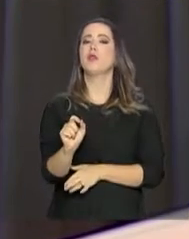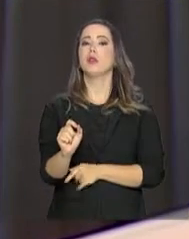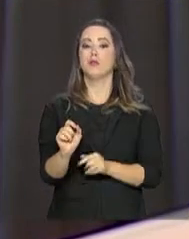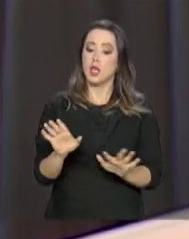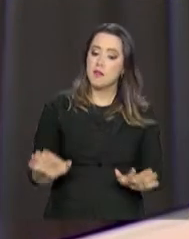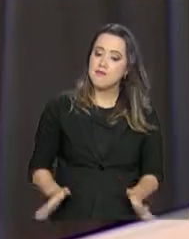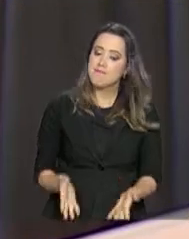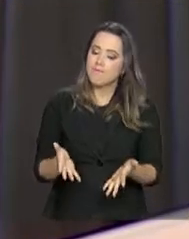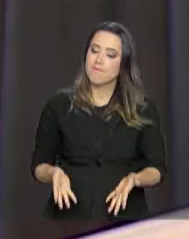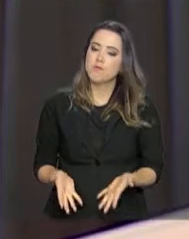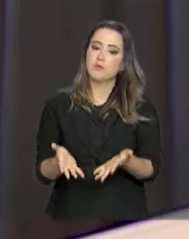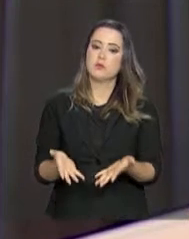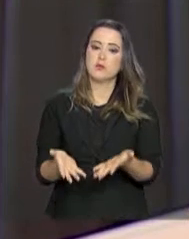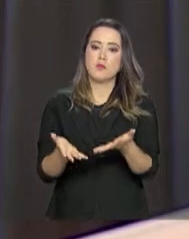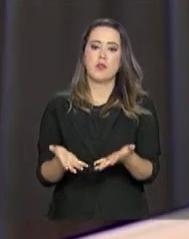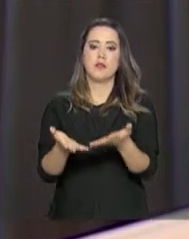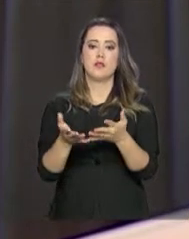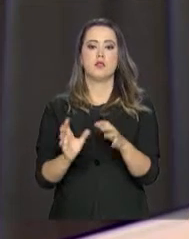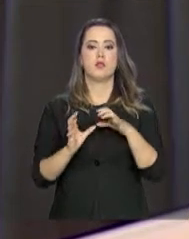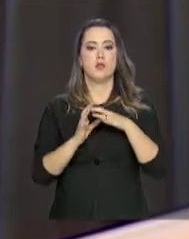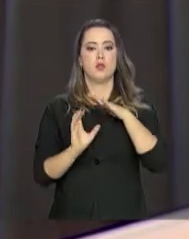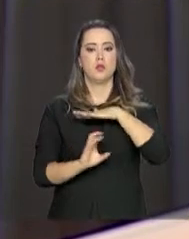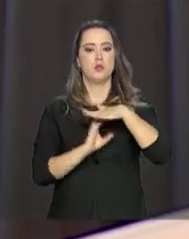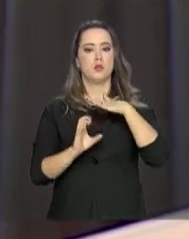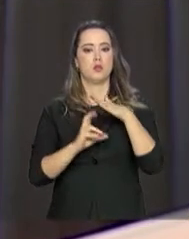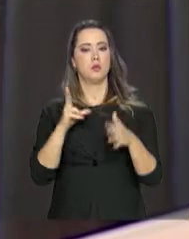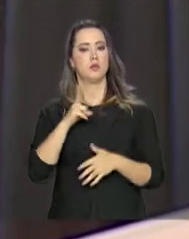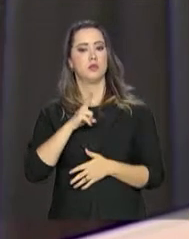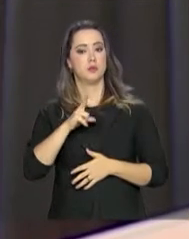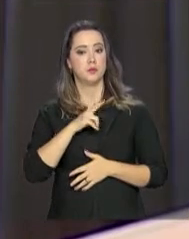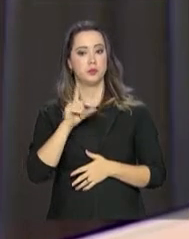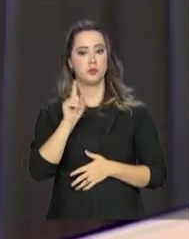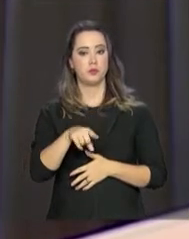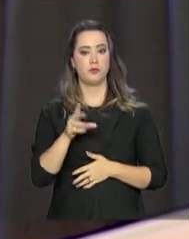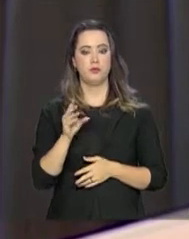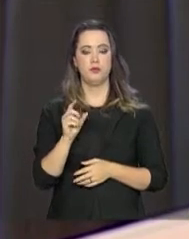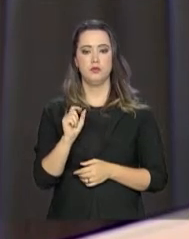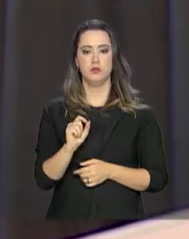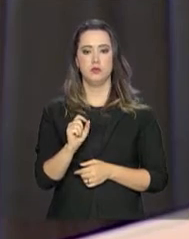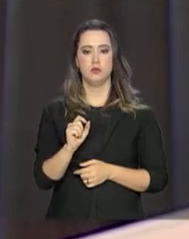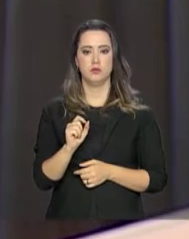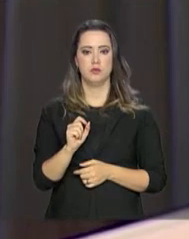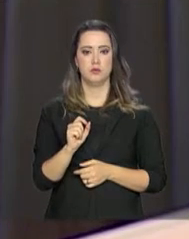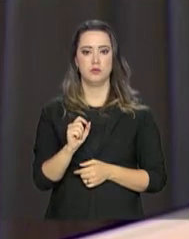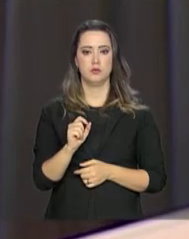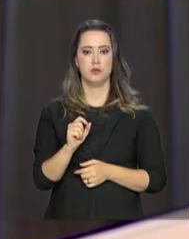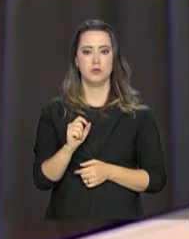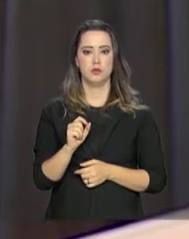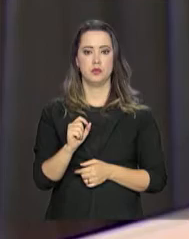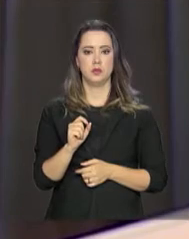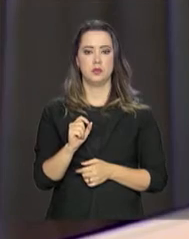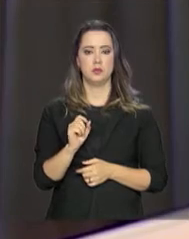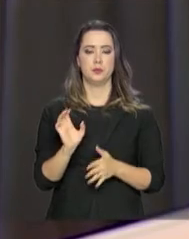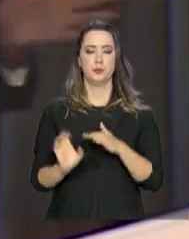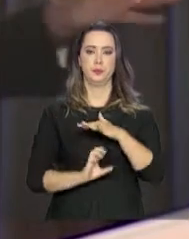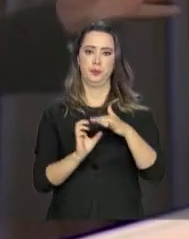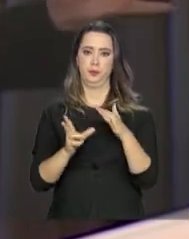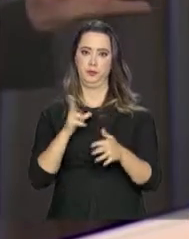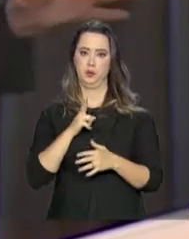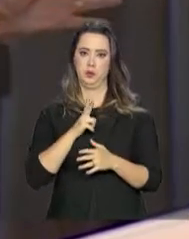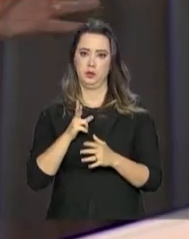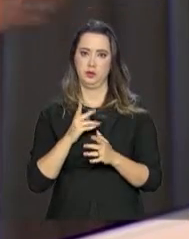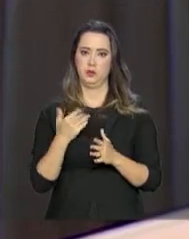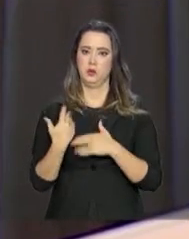incentivar a iniciativa privada e incentivar o empresariado para que prosperando a iniciativa privada se gera